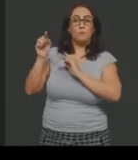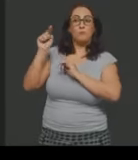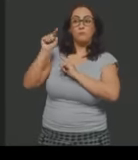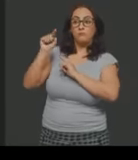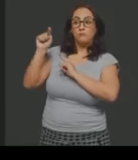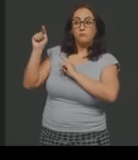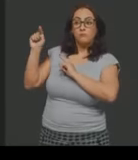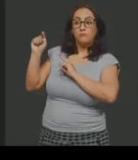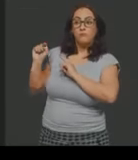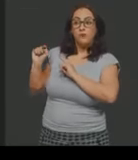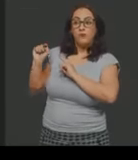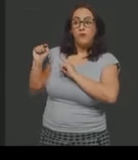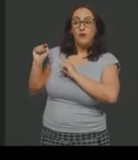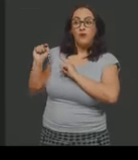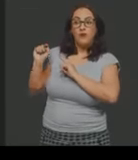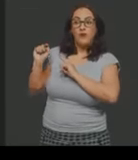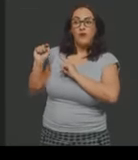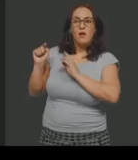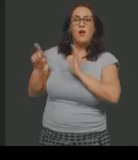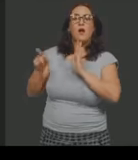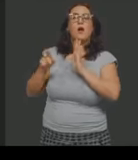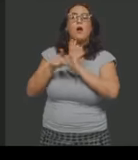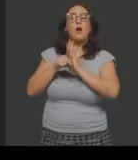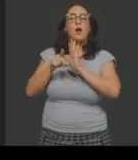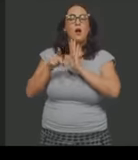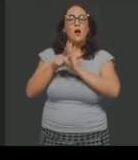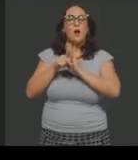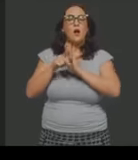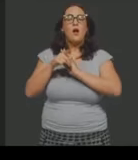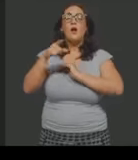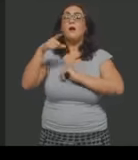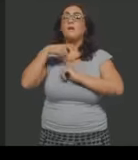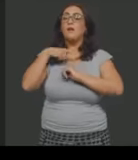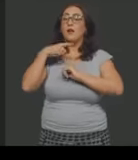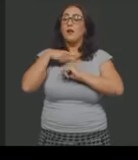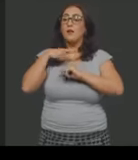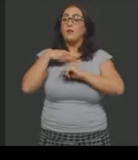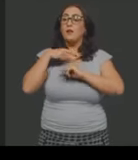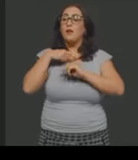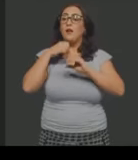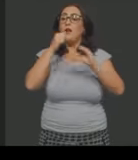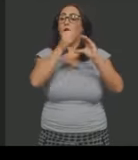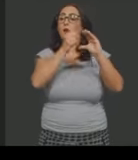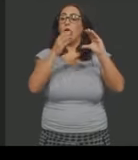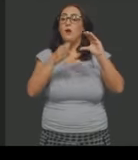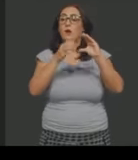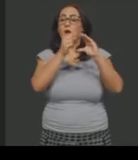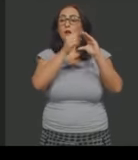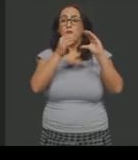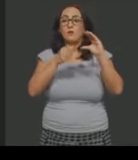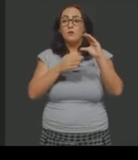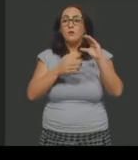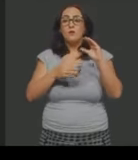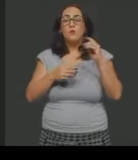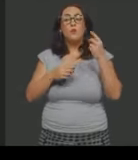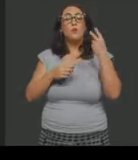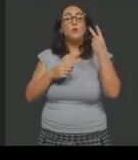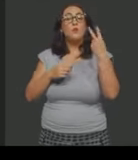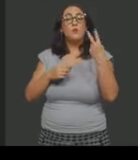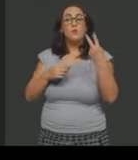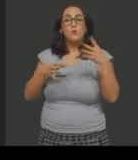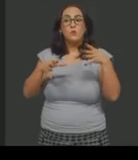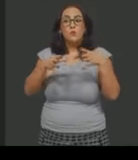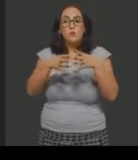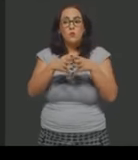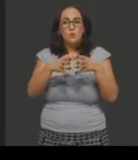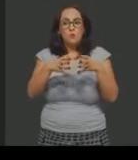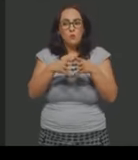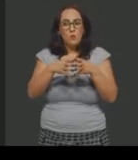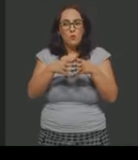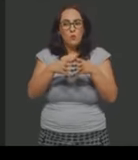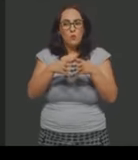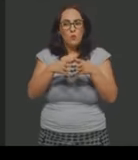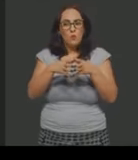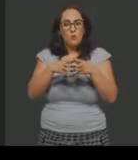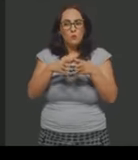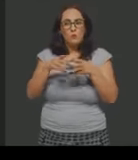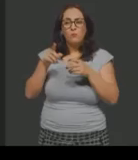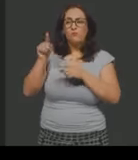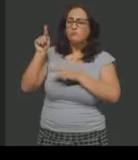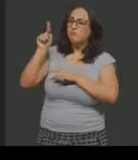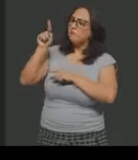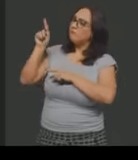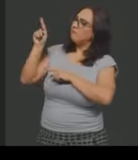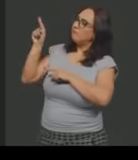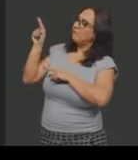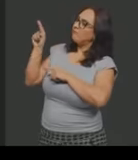como pteridófitas, elas vão ser classificadas, então, em dois filos que nós vamos ter. E aqui eu tenho alguns grupos,